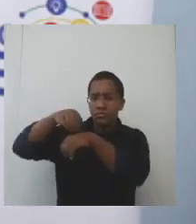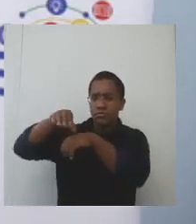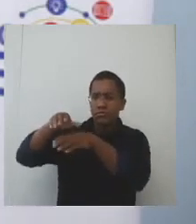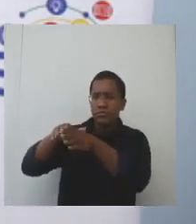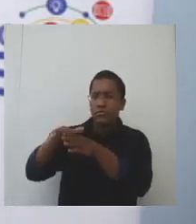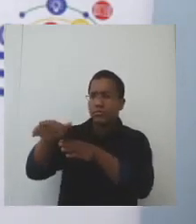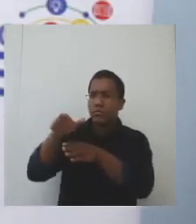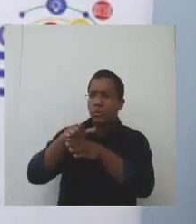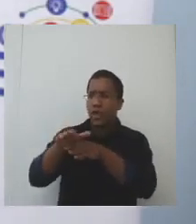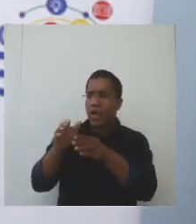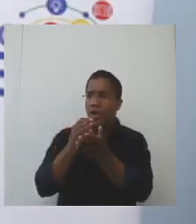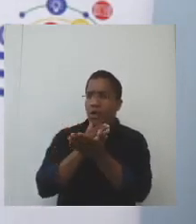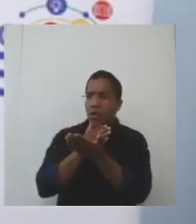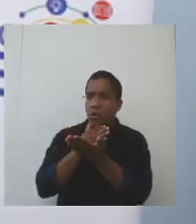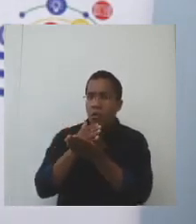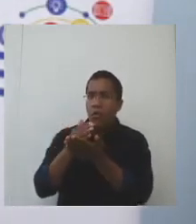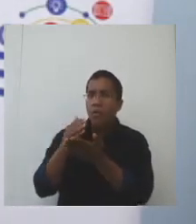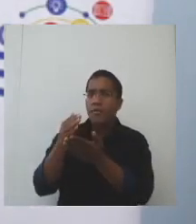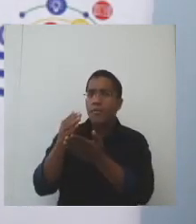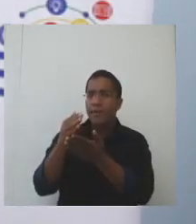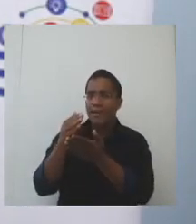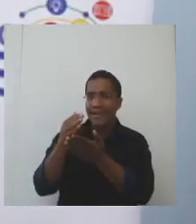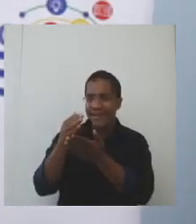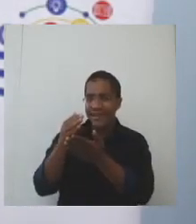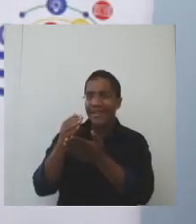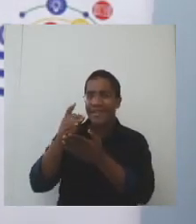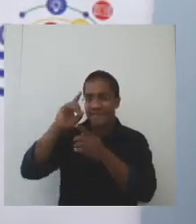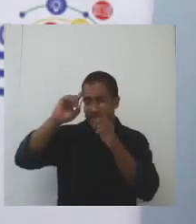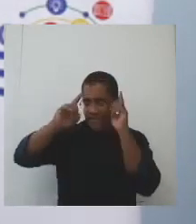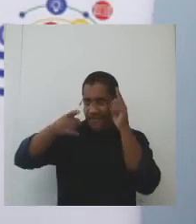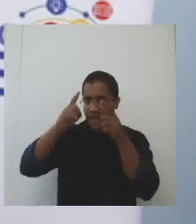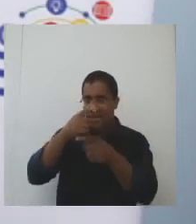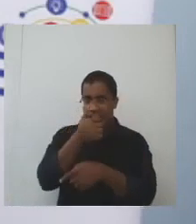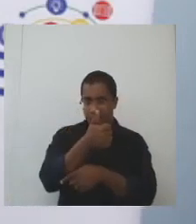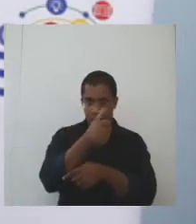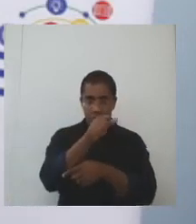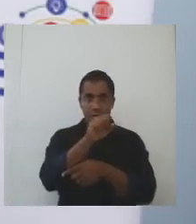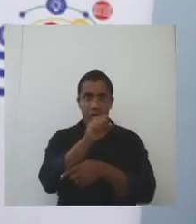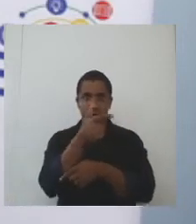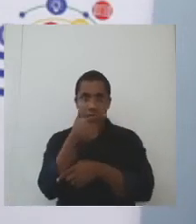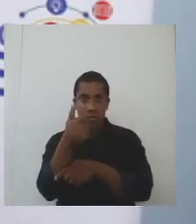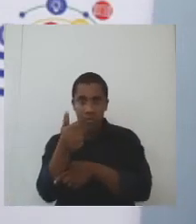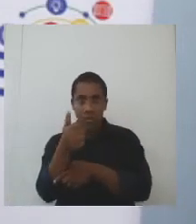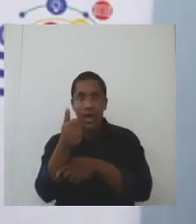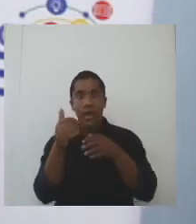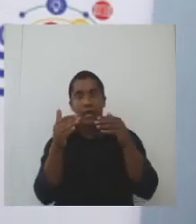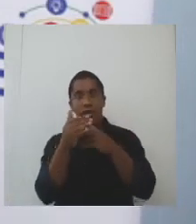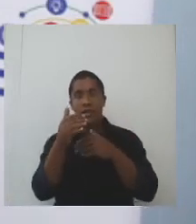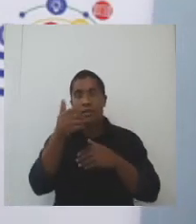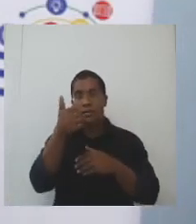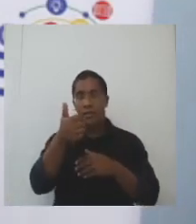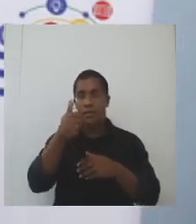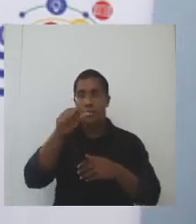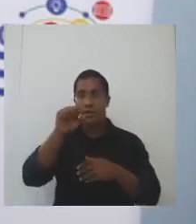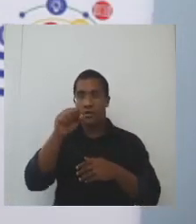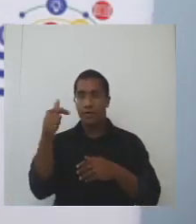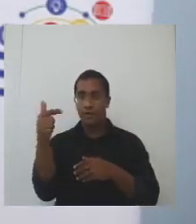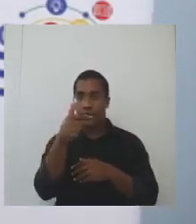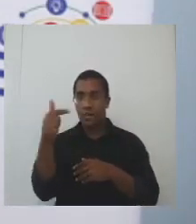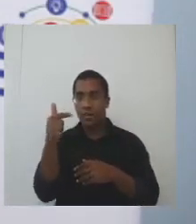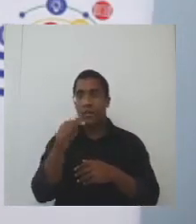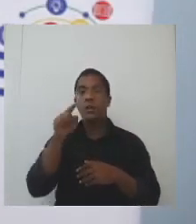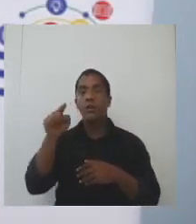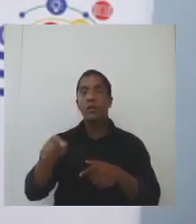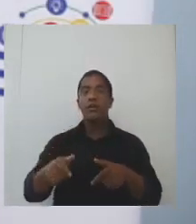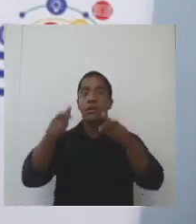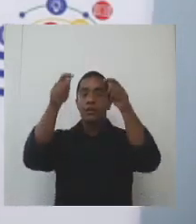Brasil a regência, né, de 1821 até 1822, a regência então do